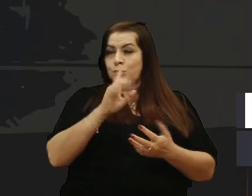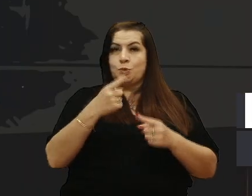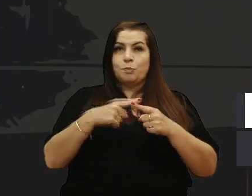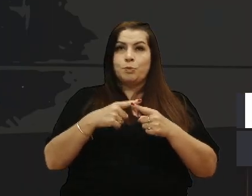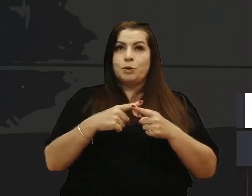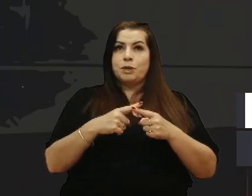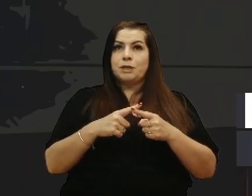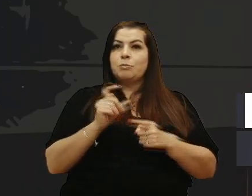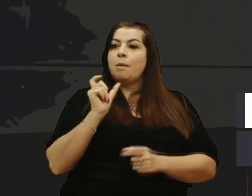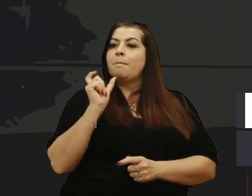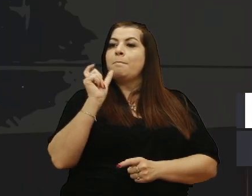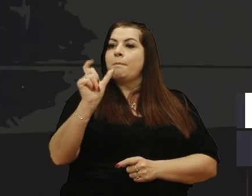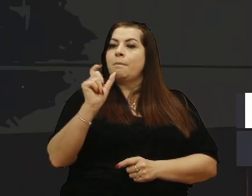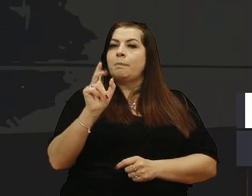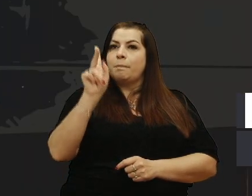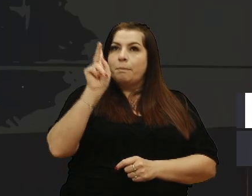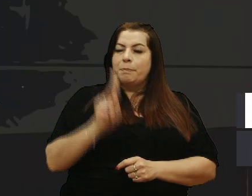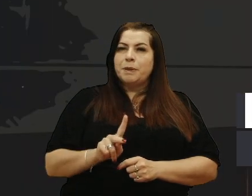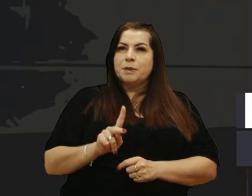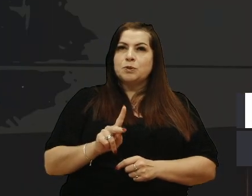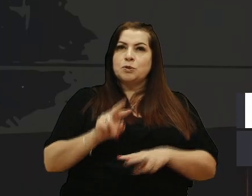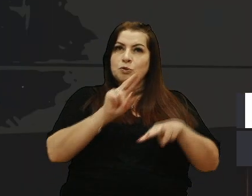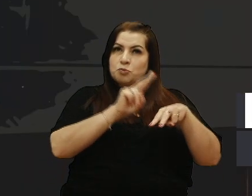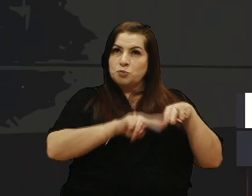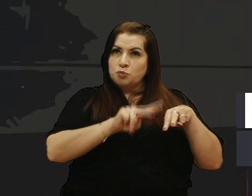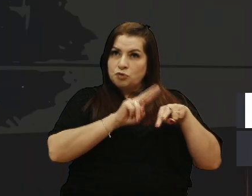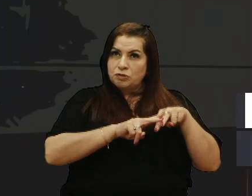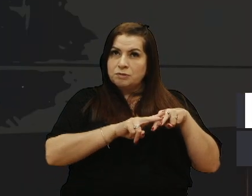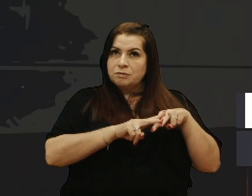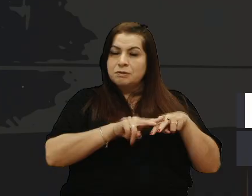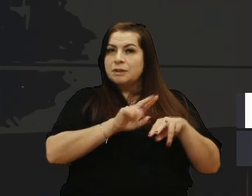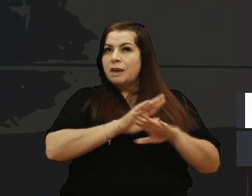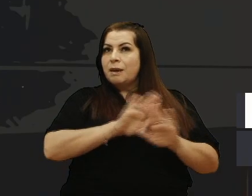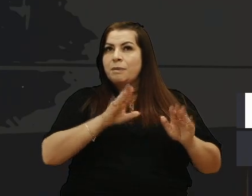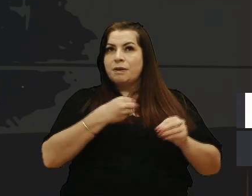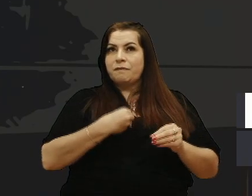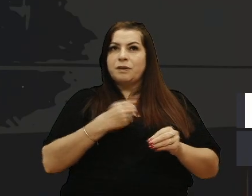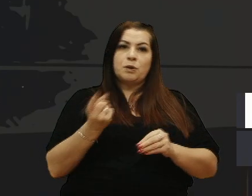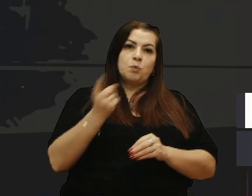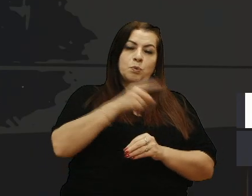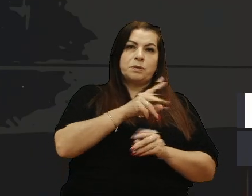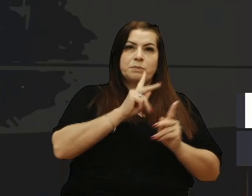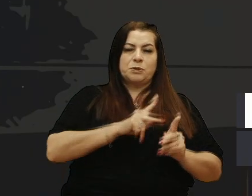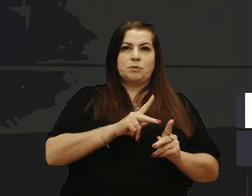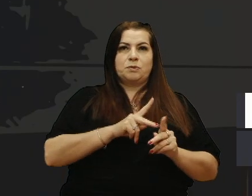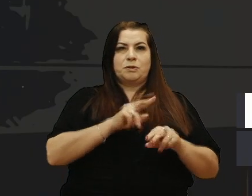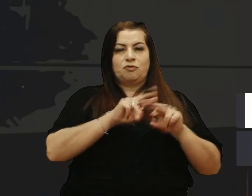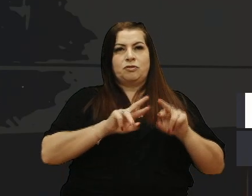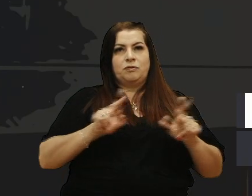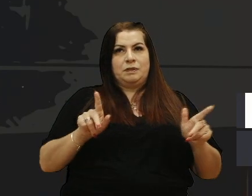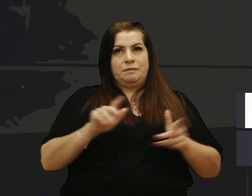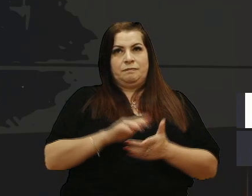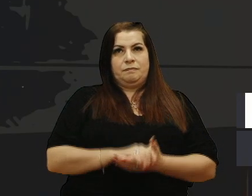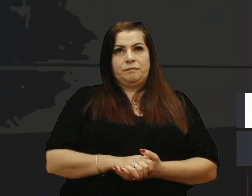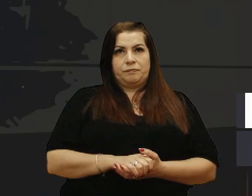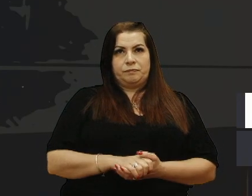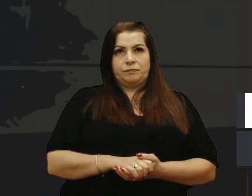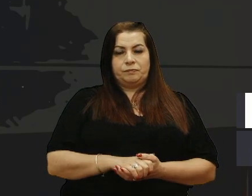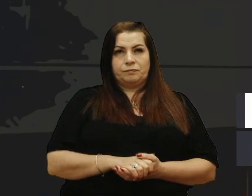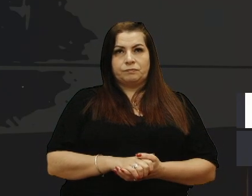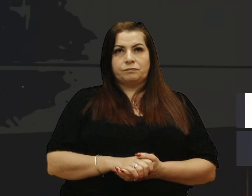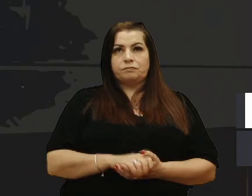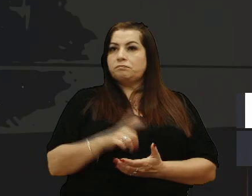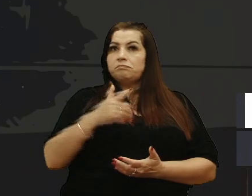de uma palavra, de uma pessoa, de um gênero, acabar com a vida da outra pessoa que tem um gênero diferente.